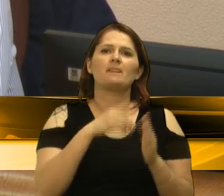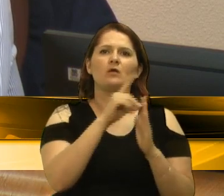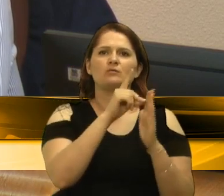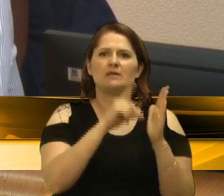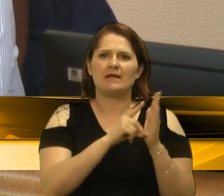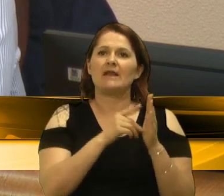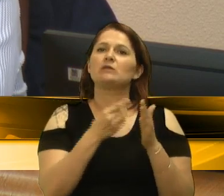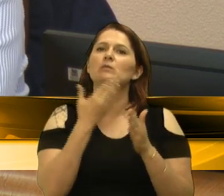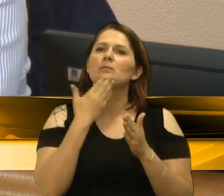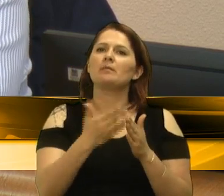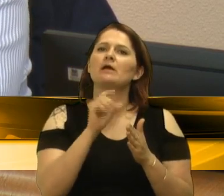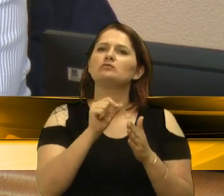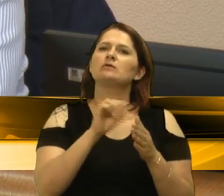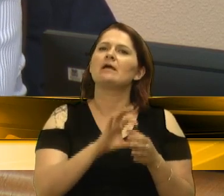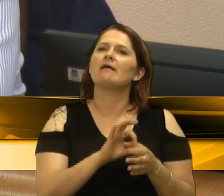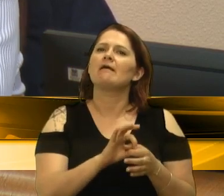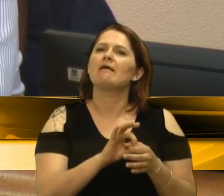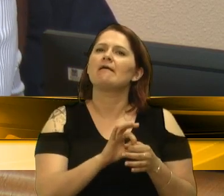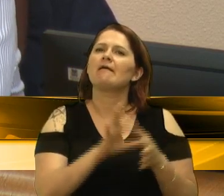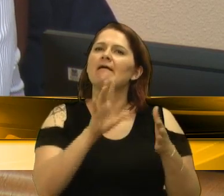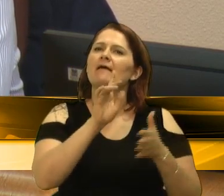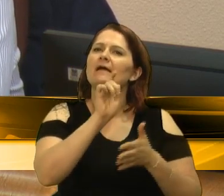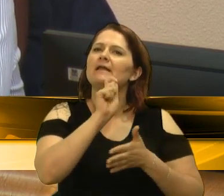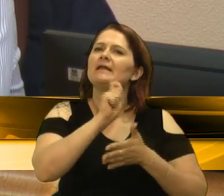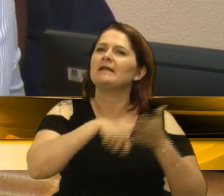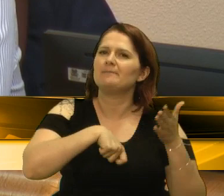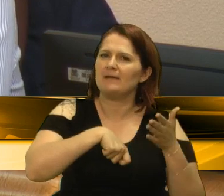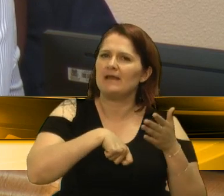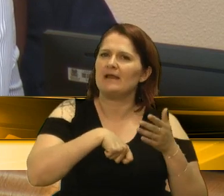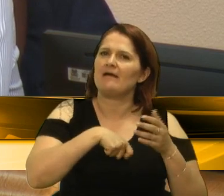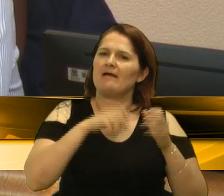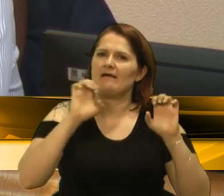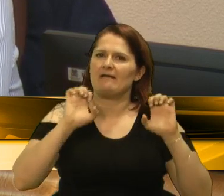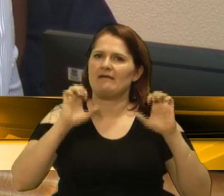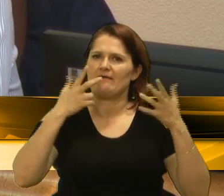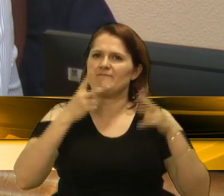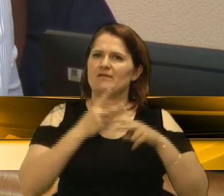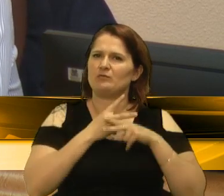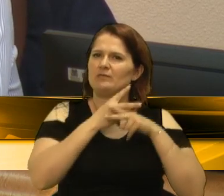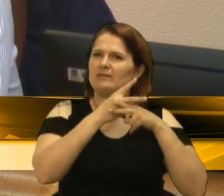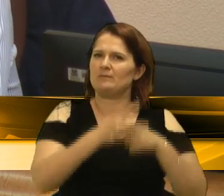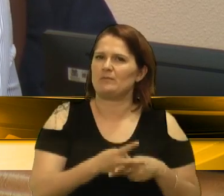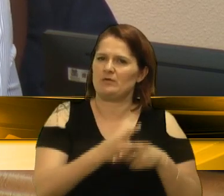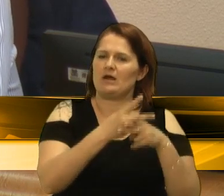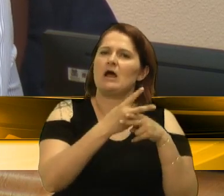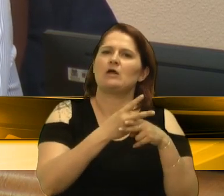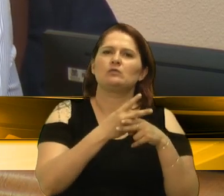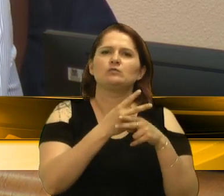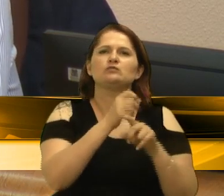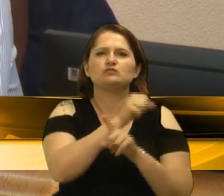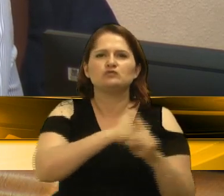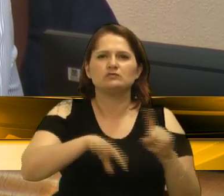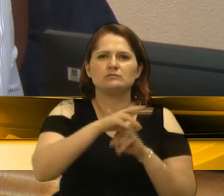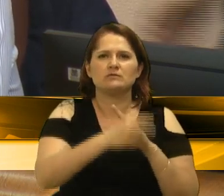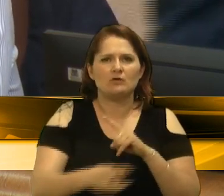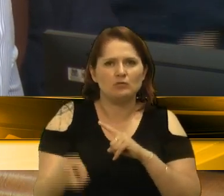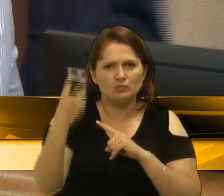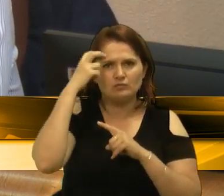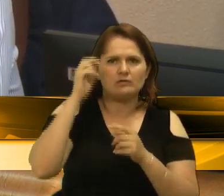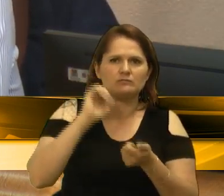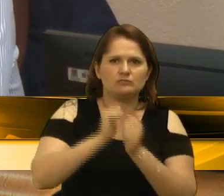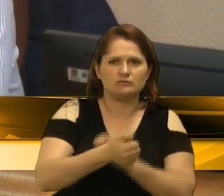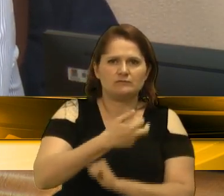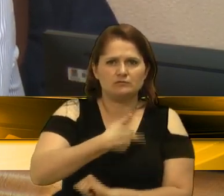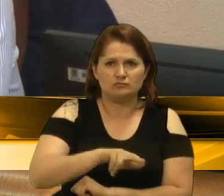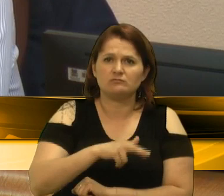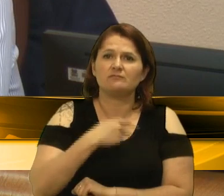para a realização de eventos temporários esportivos, religioso, político, social e cultural de caráter privado no município de Caxias